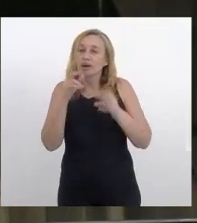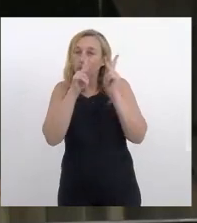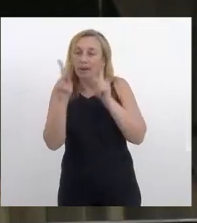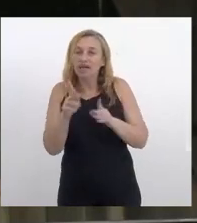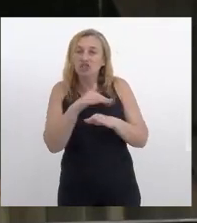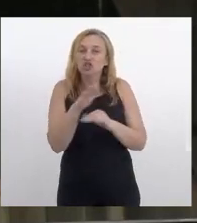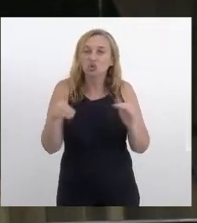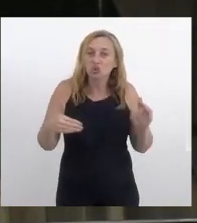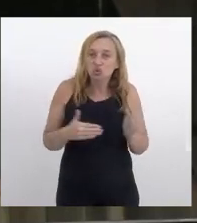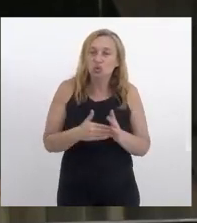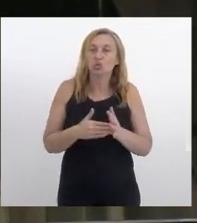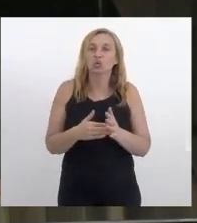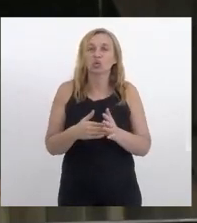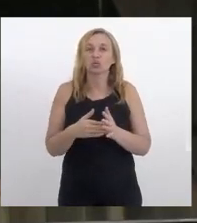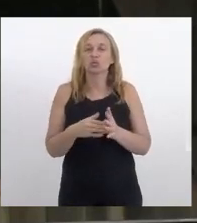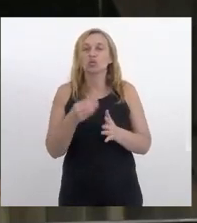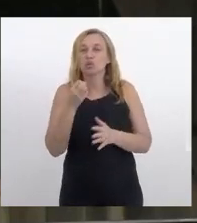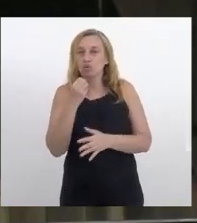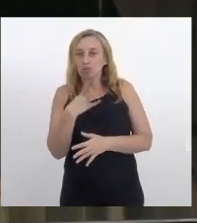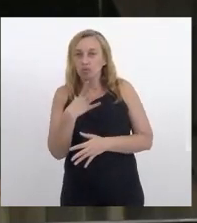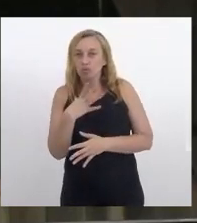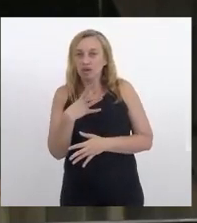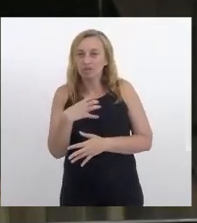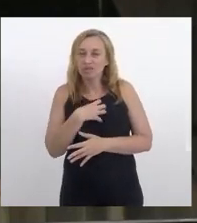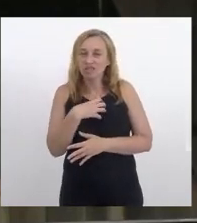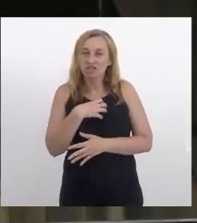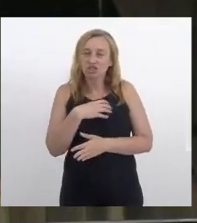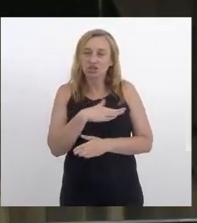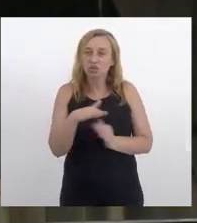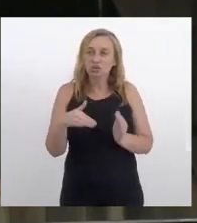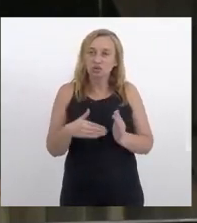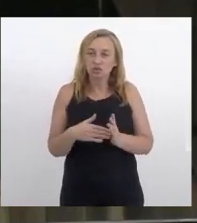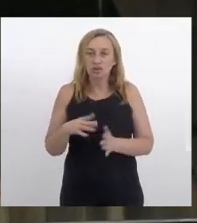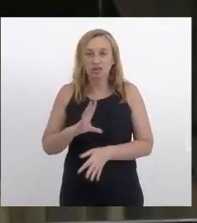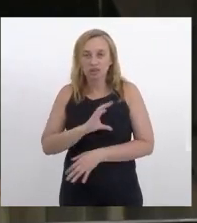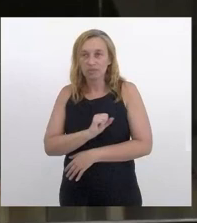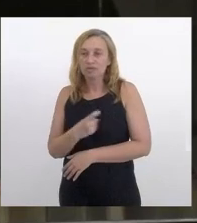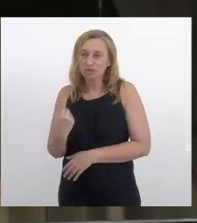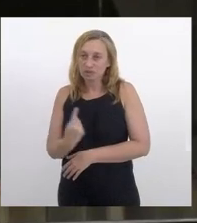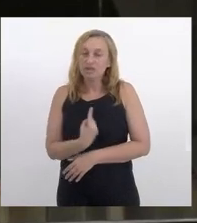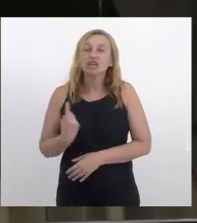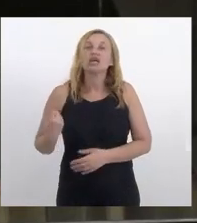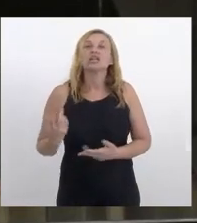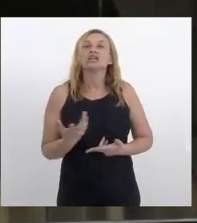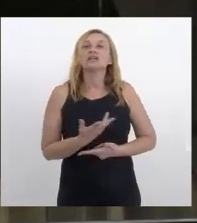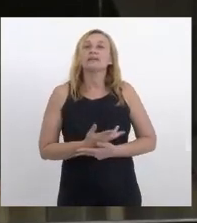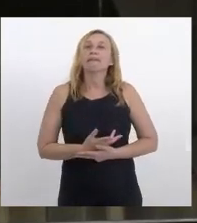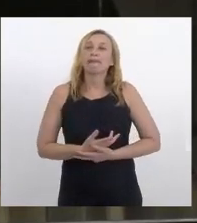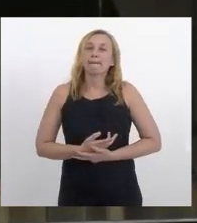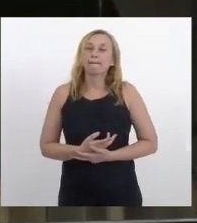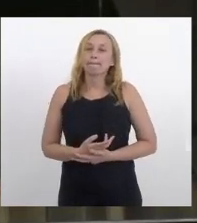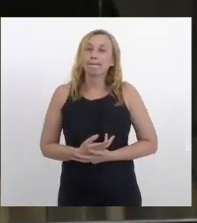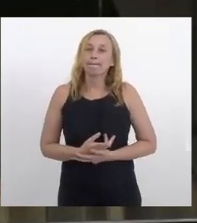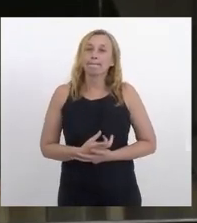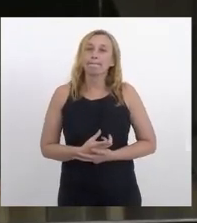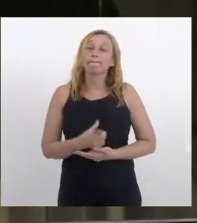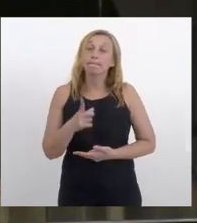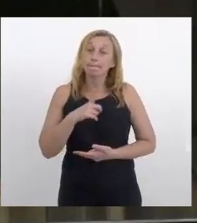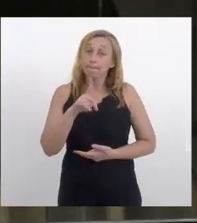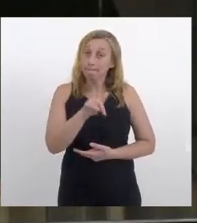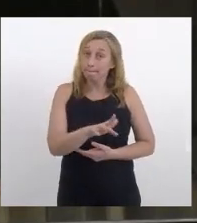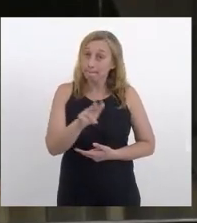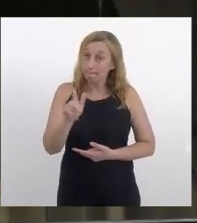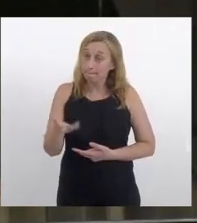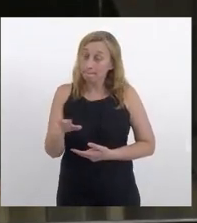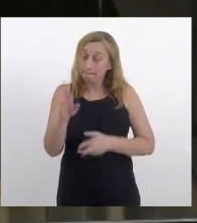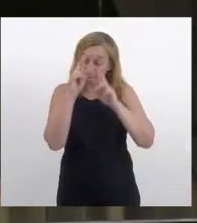bem das pessoas que estão ao nosso redor, ou seja, dessas questões todas, que temos diferenças e